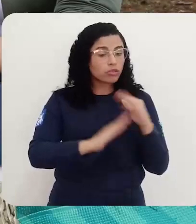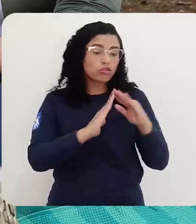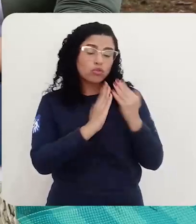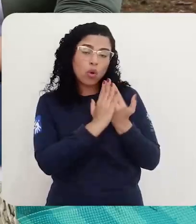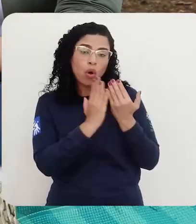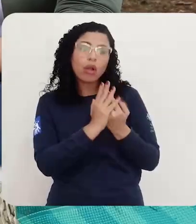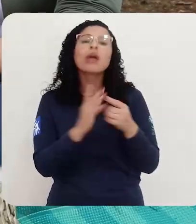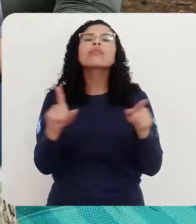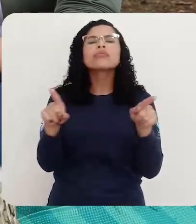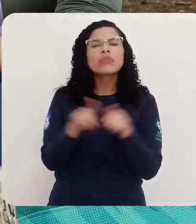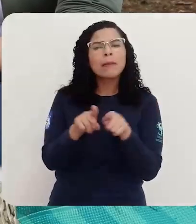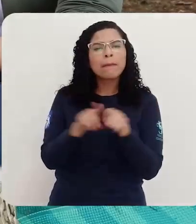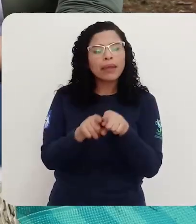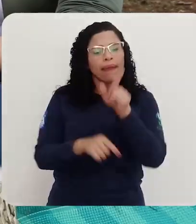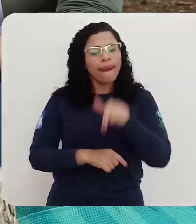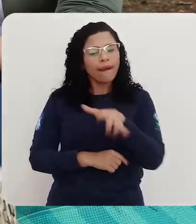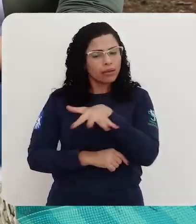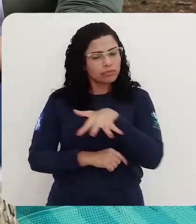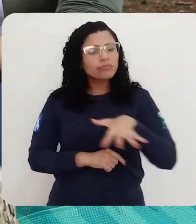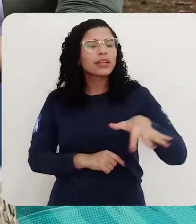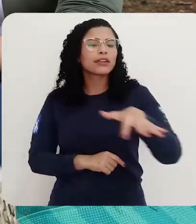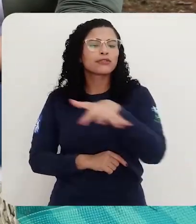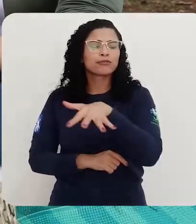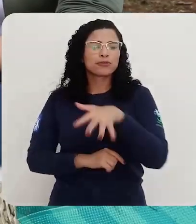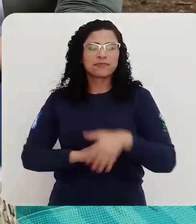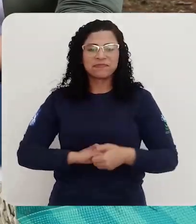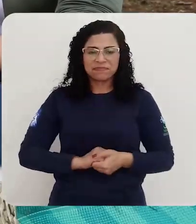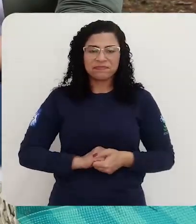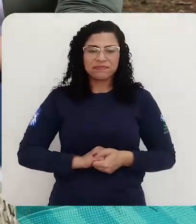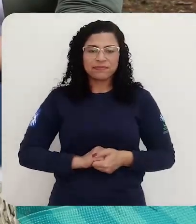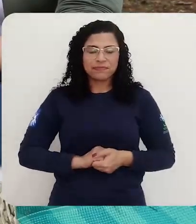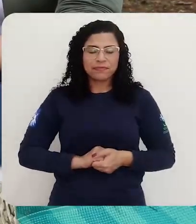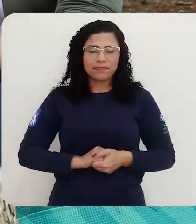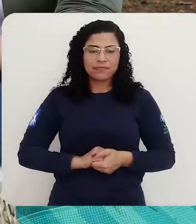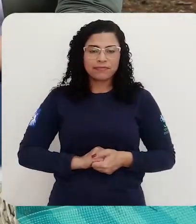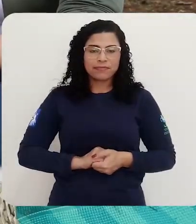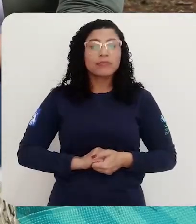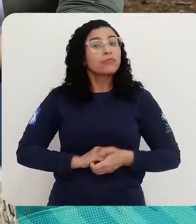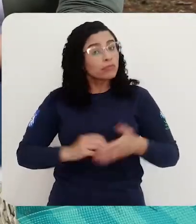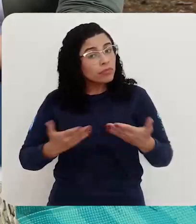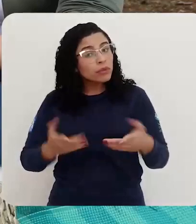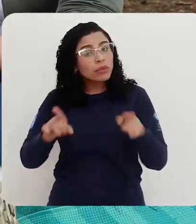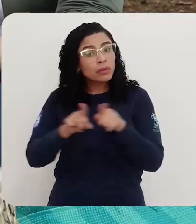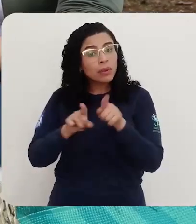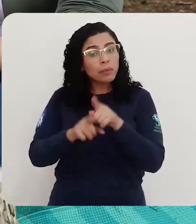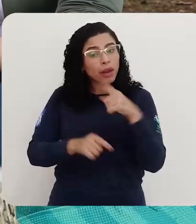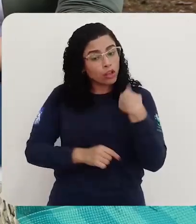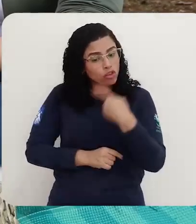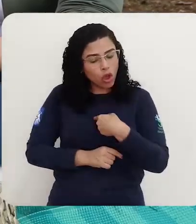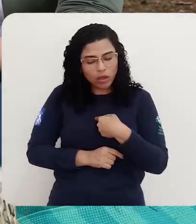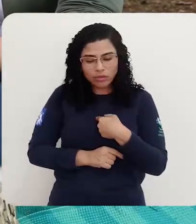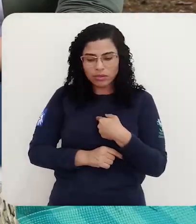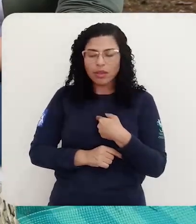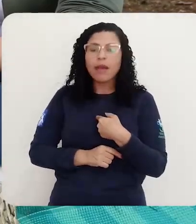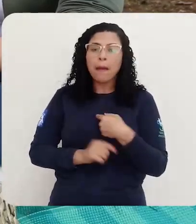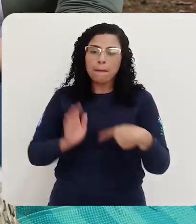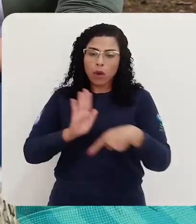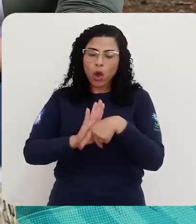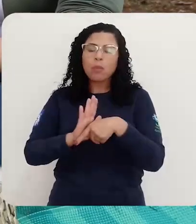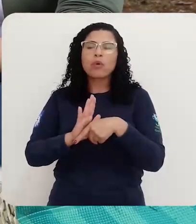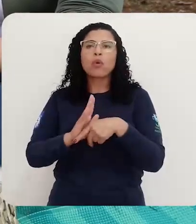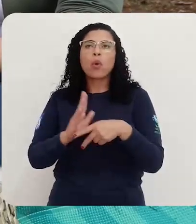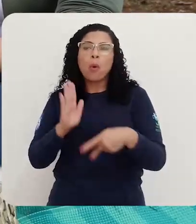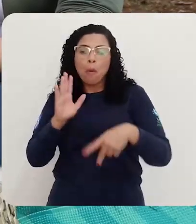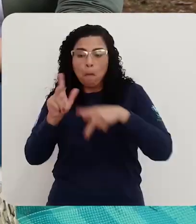a nossa escola, também é o nosso ambiente, é o nosso lar. Então, assim como para nós, né, que